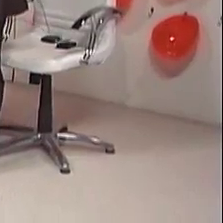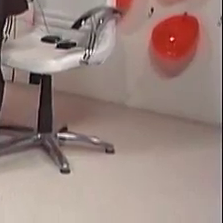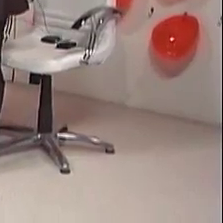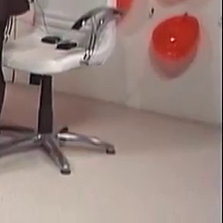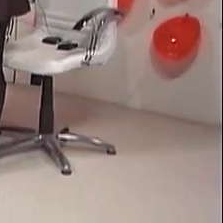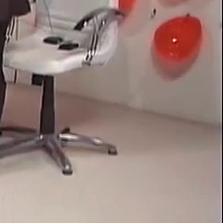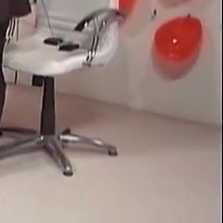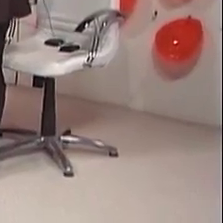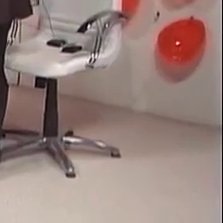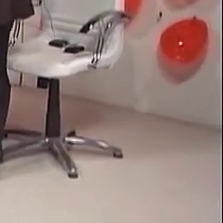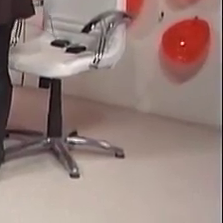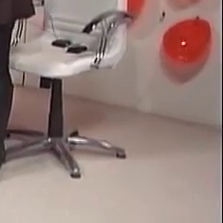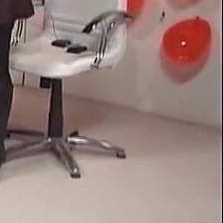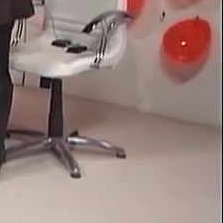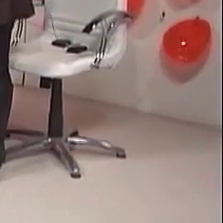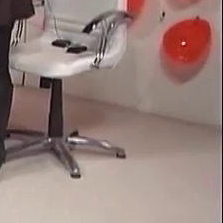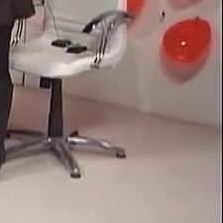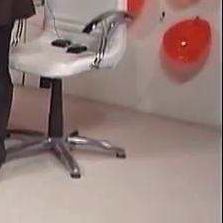Obrigado.